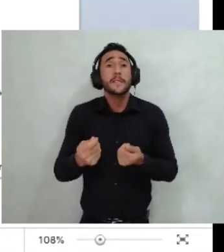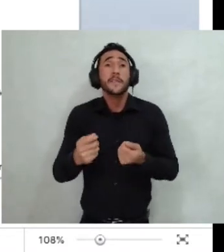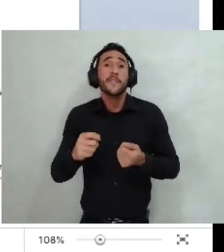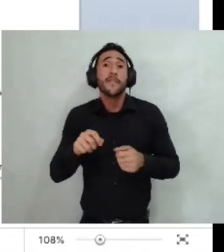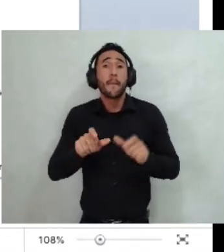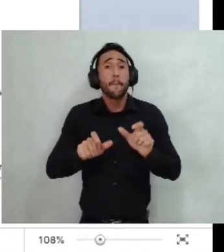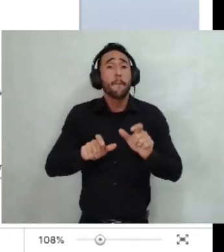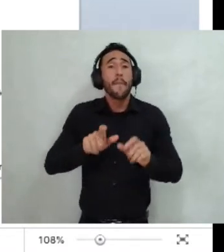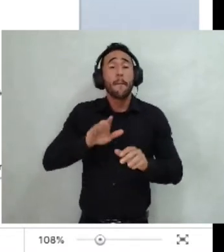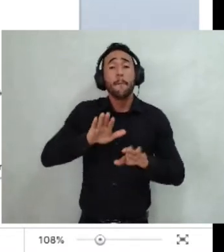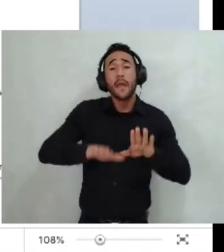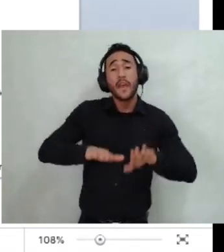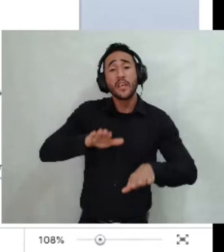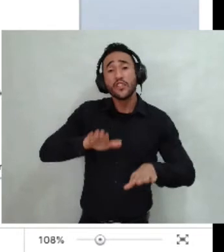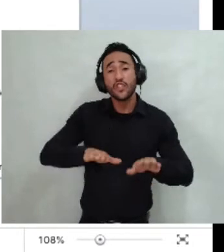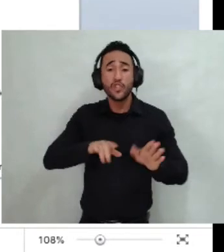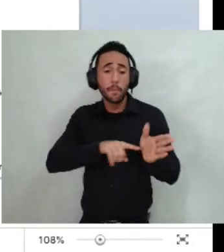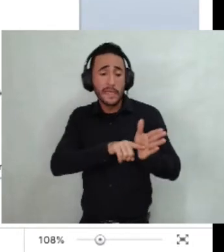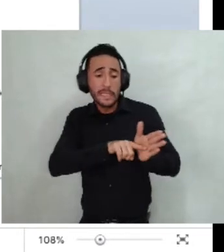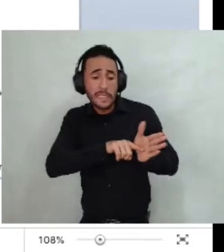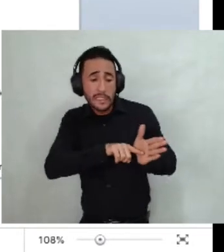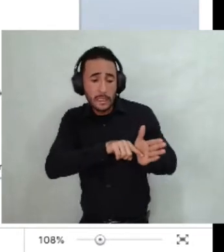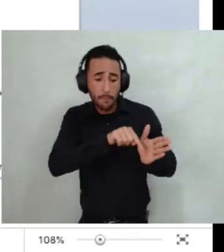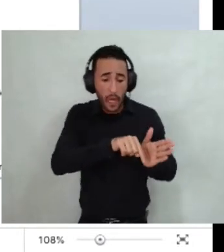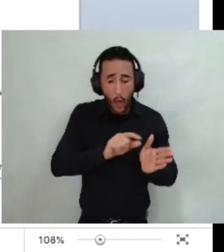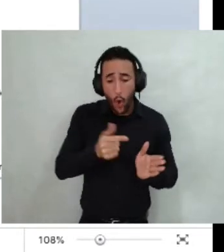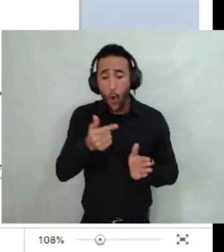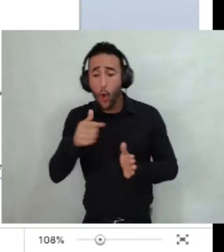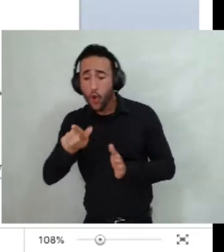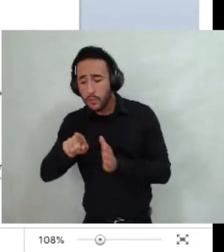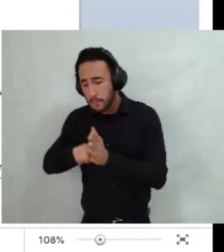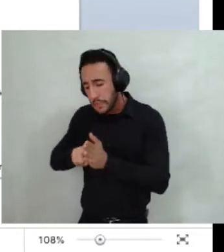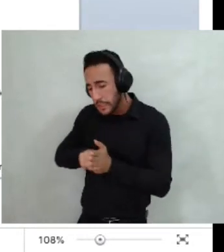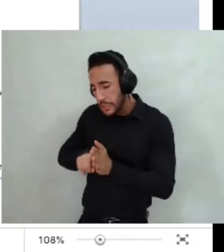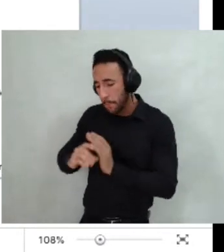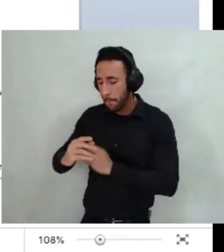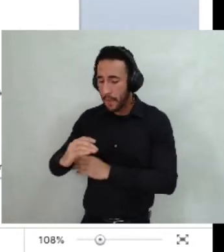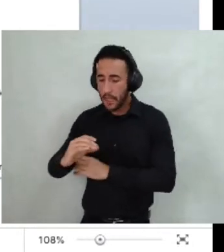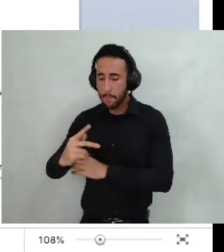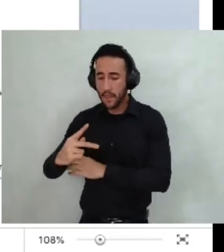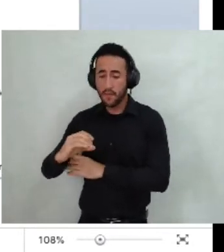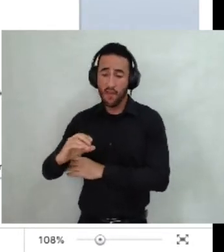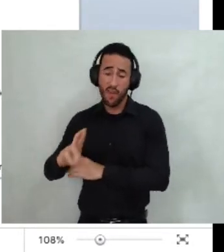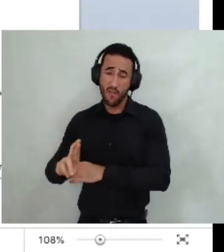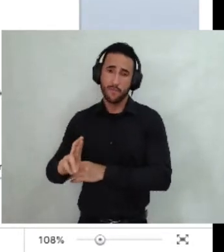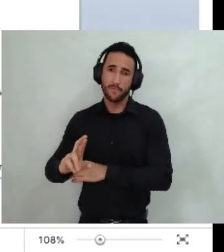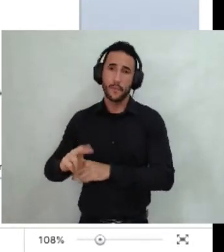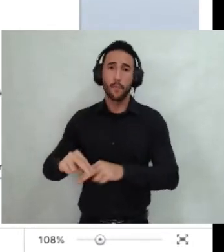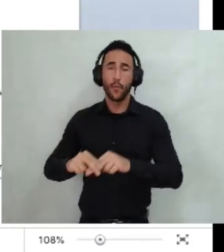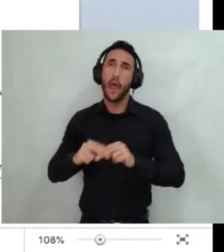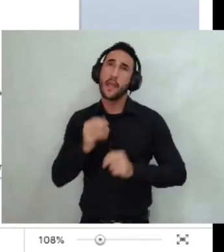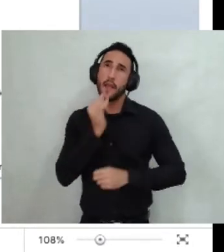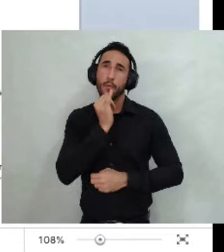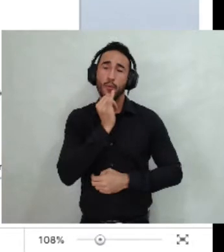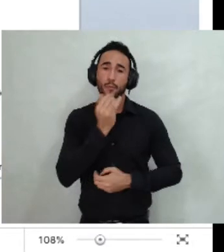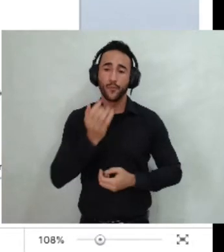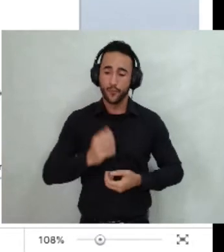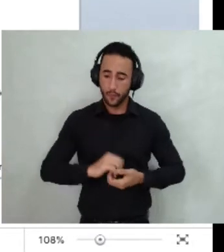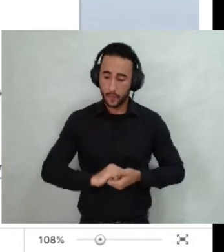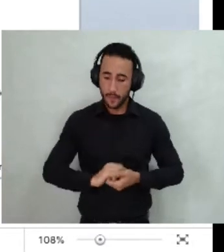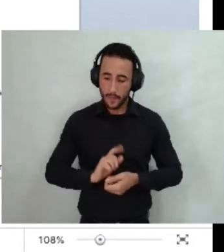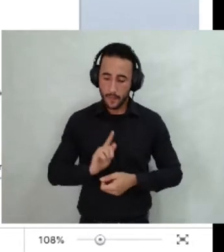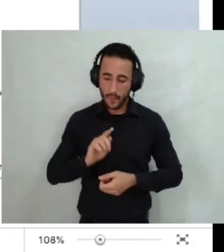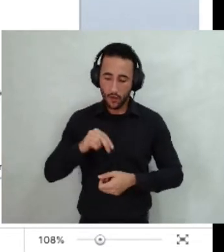de PCR para outro protocolo de PCR. E, por exemplo, o gene E, que está aqui